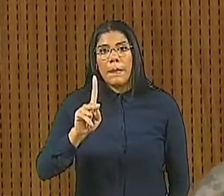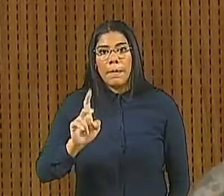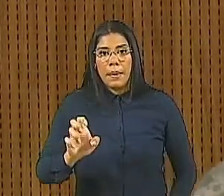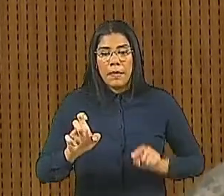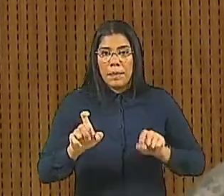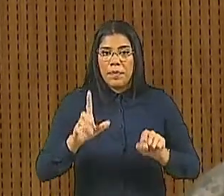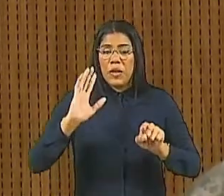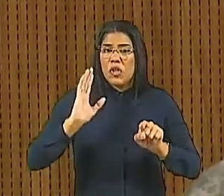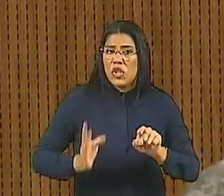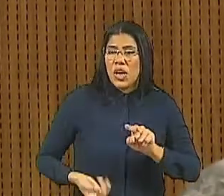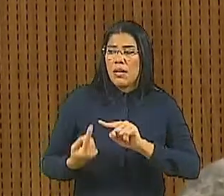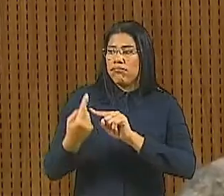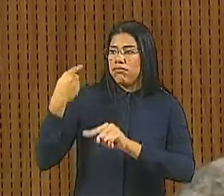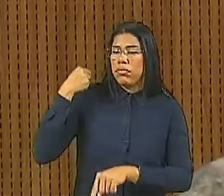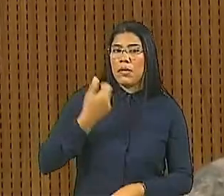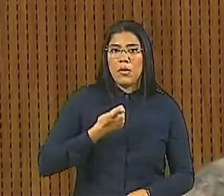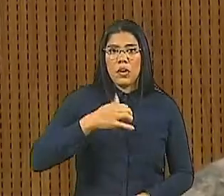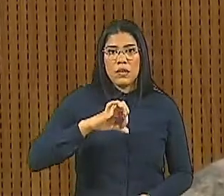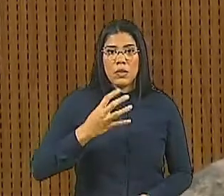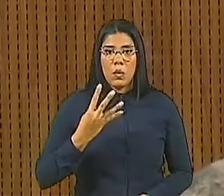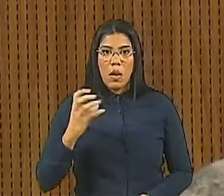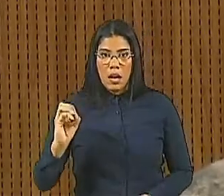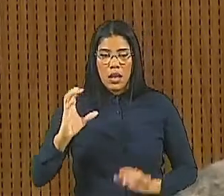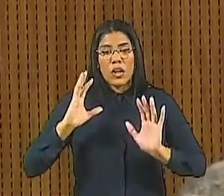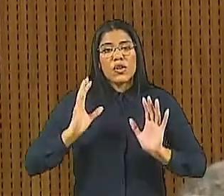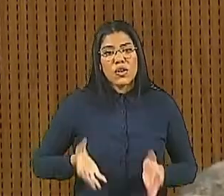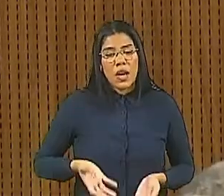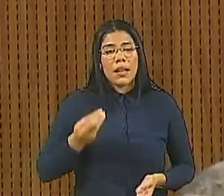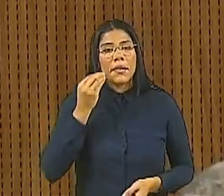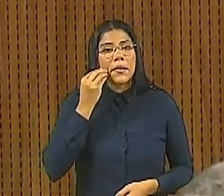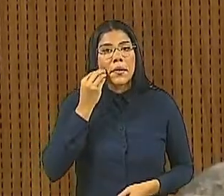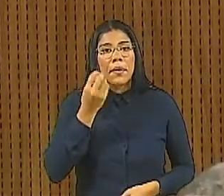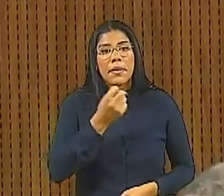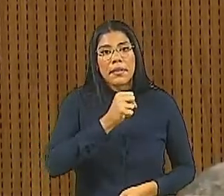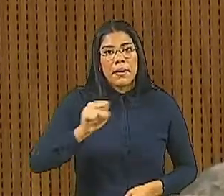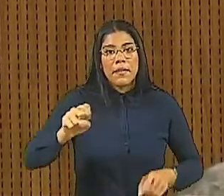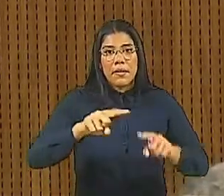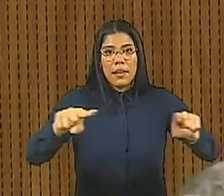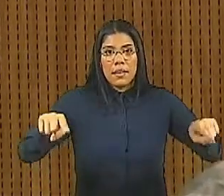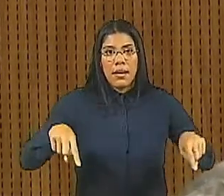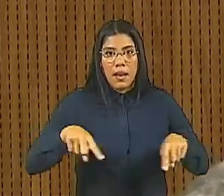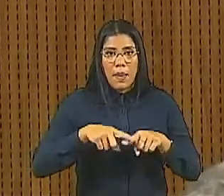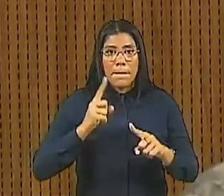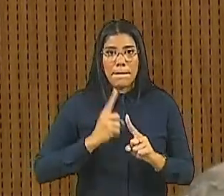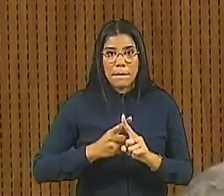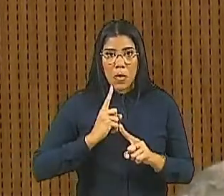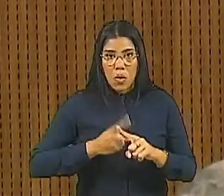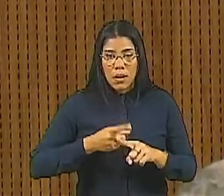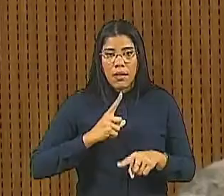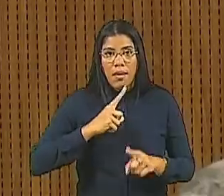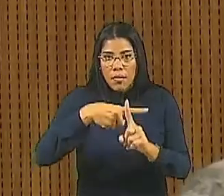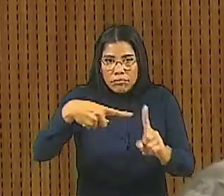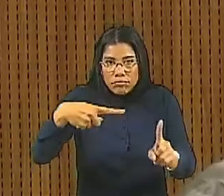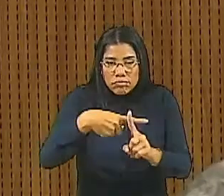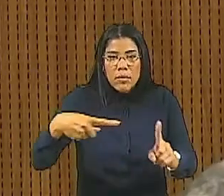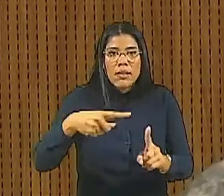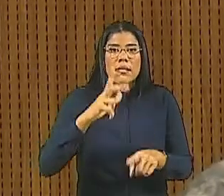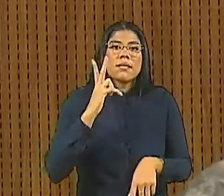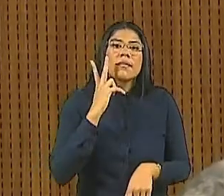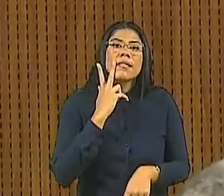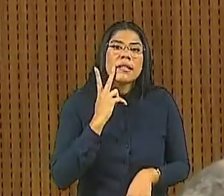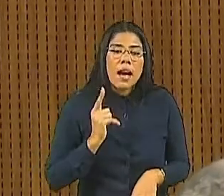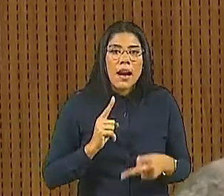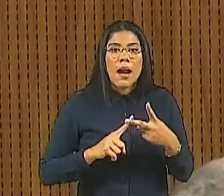imprescindível naquele enclave em que estão o Ceará, Pernambuco, chegando quase ao Piauí.